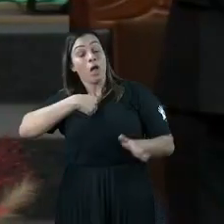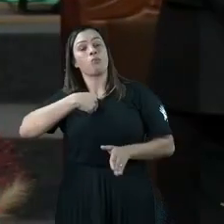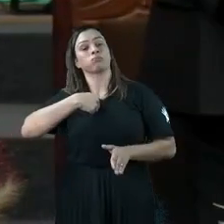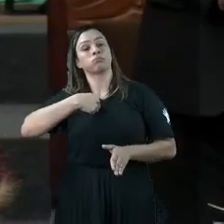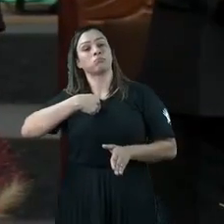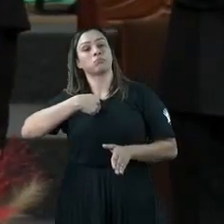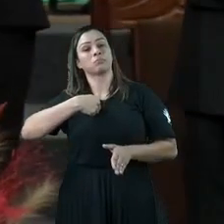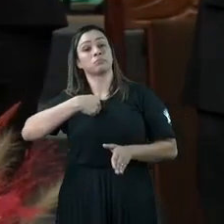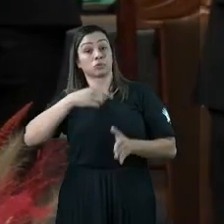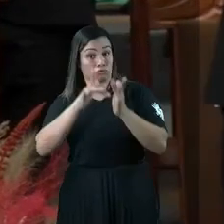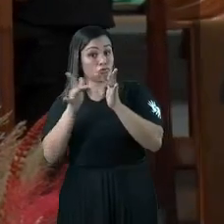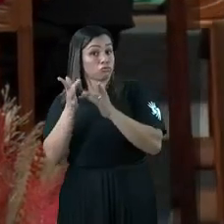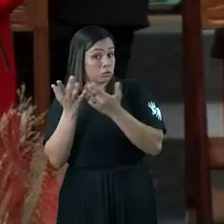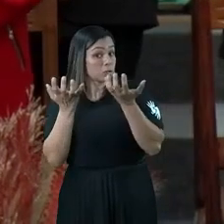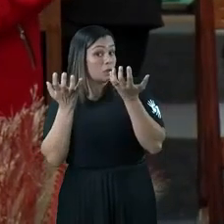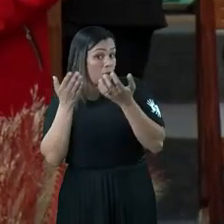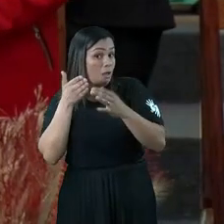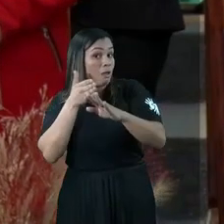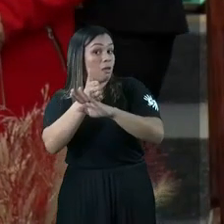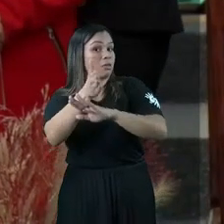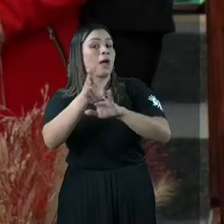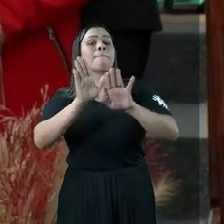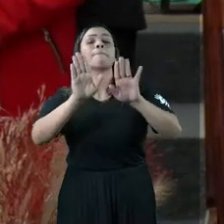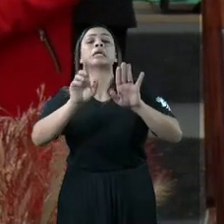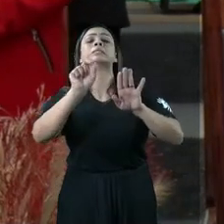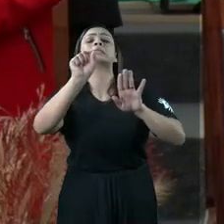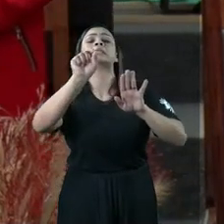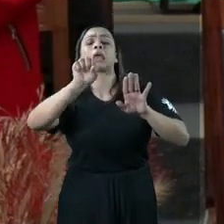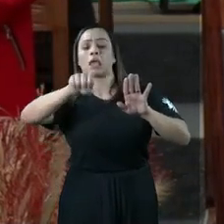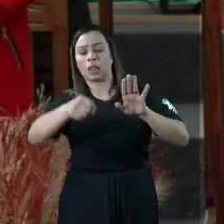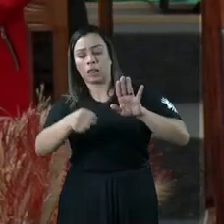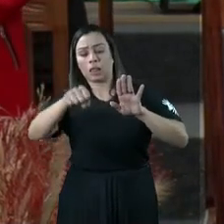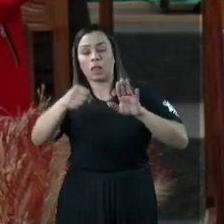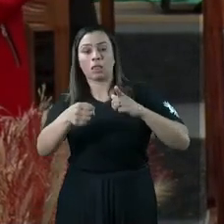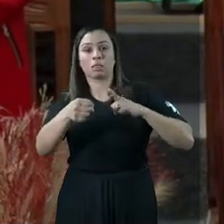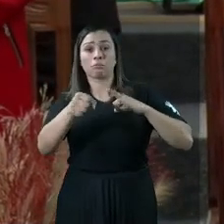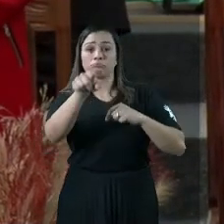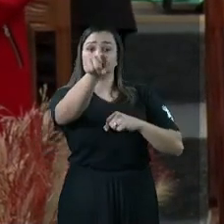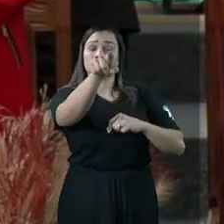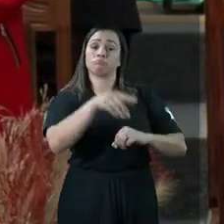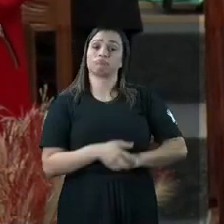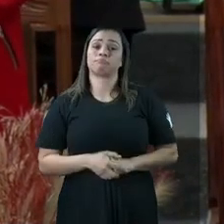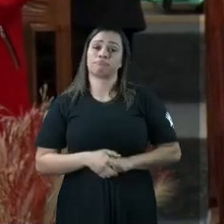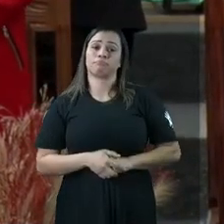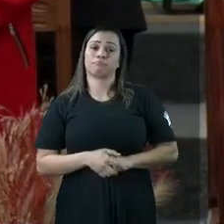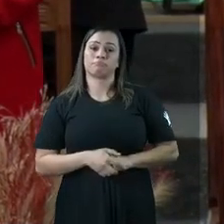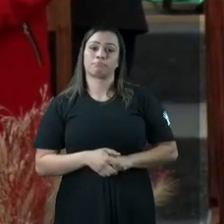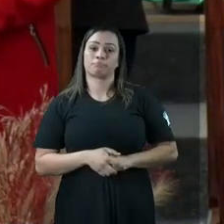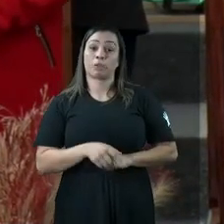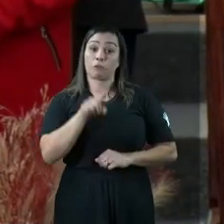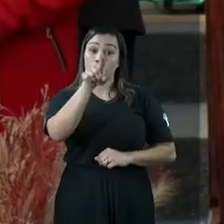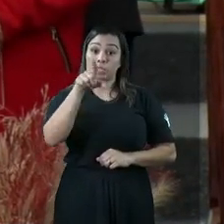abre, ele quer entrar, mas a maçaneta está do lado de dentro, porque as portas de Jerusalém abriam de fora ou